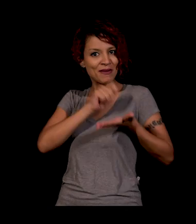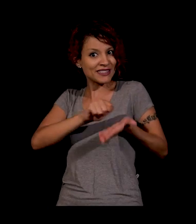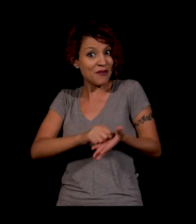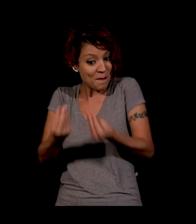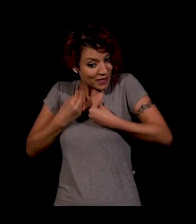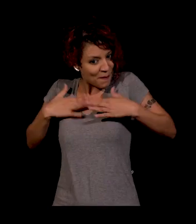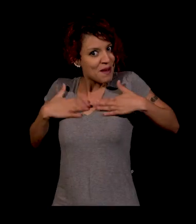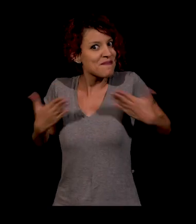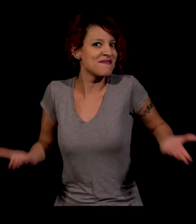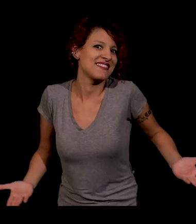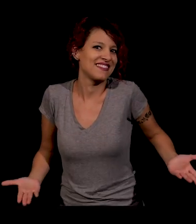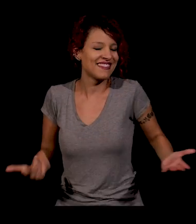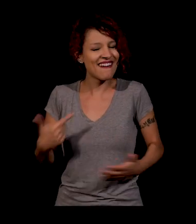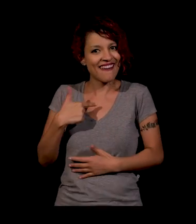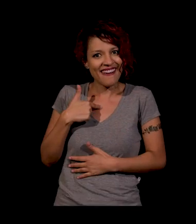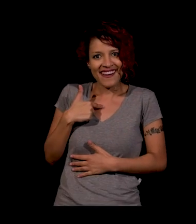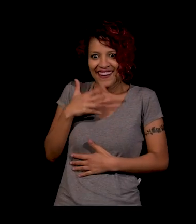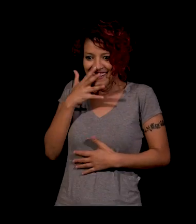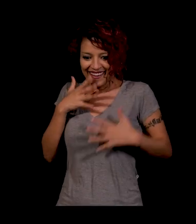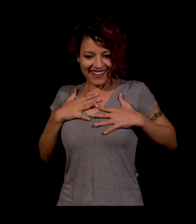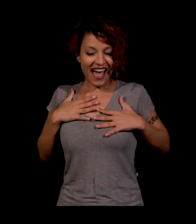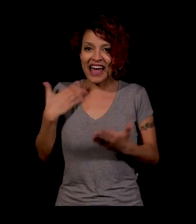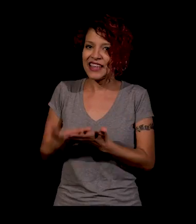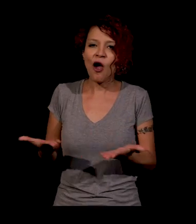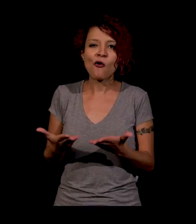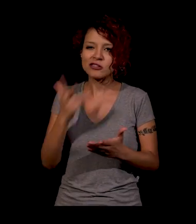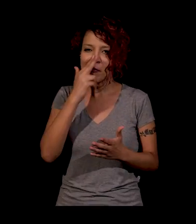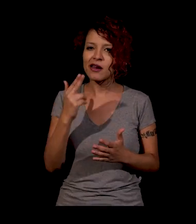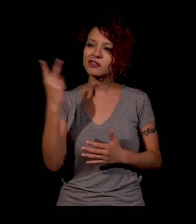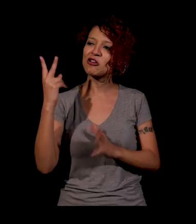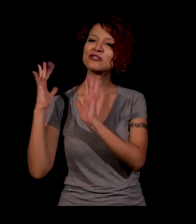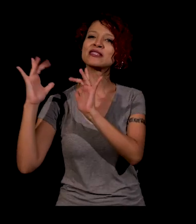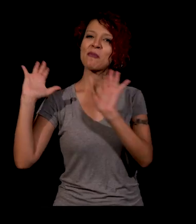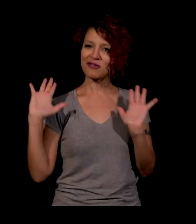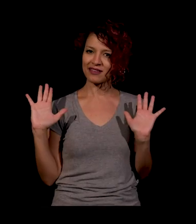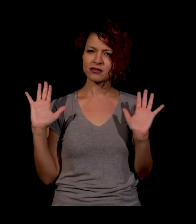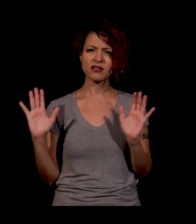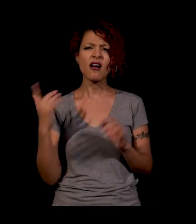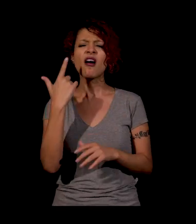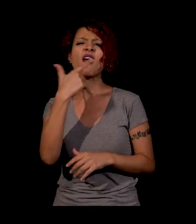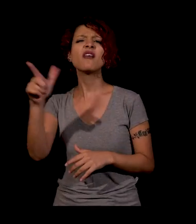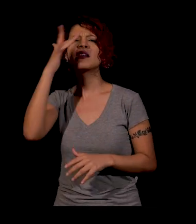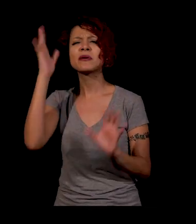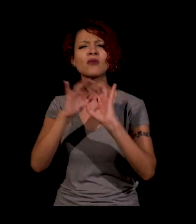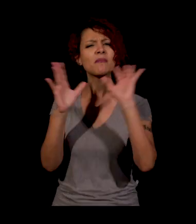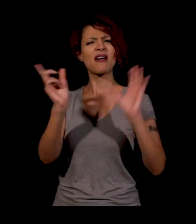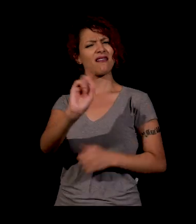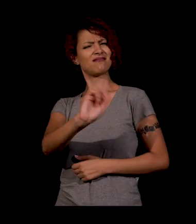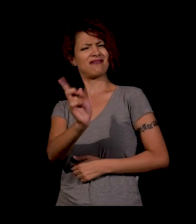poema, entendeu? Então eu fiquei assim, me sentindo. Até hoje eu me sinto meio namorada do Tom Jobim. Não preciso da outra pessoa.